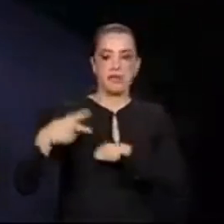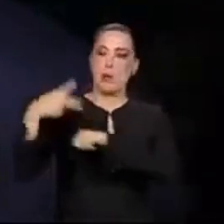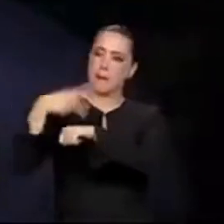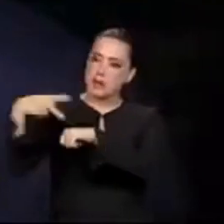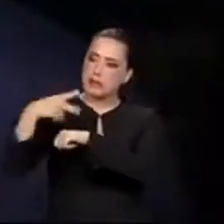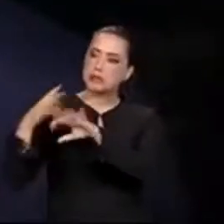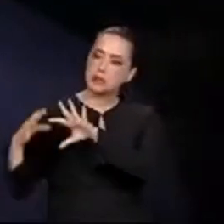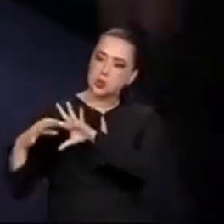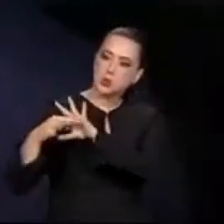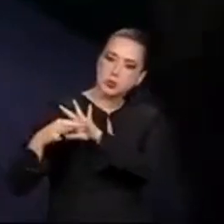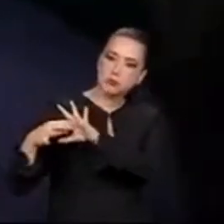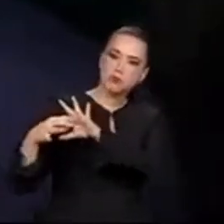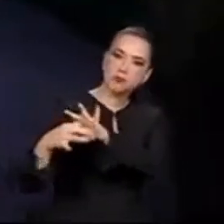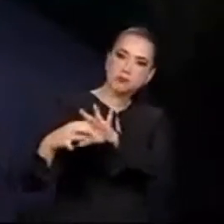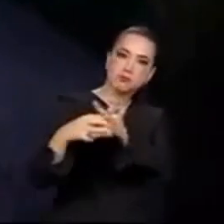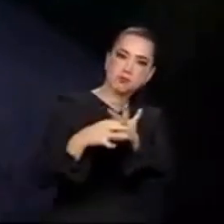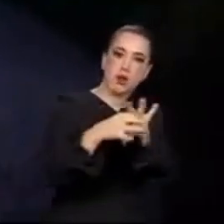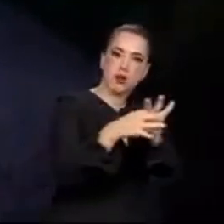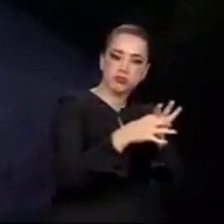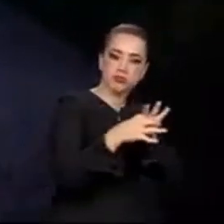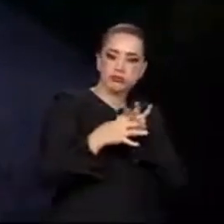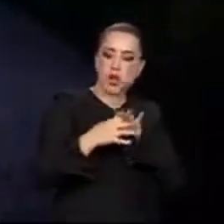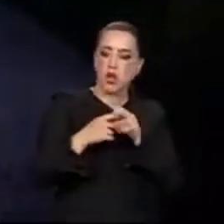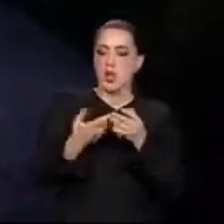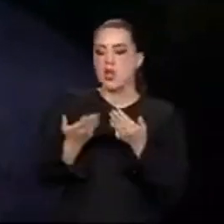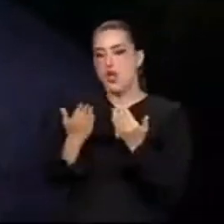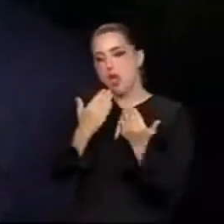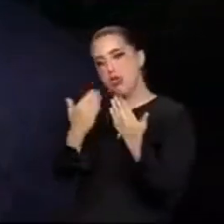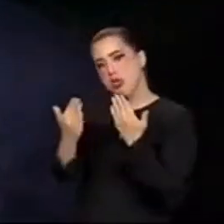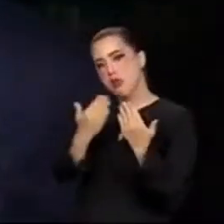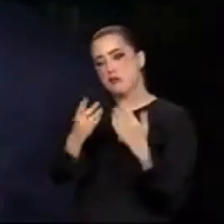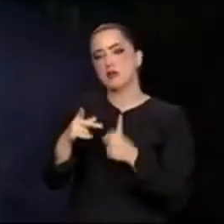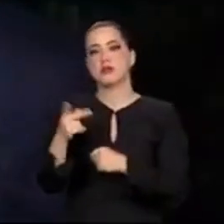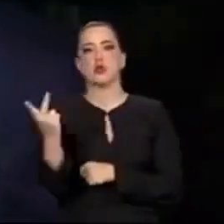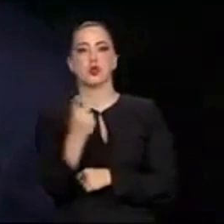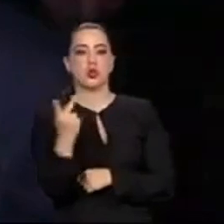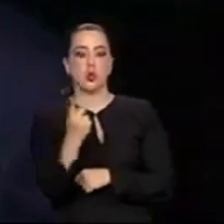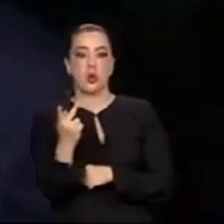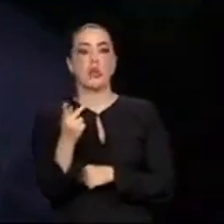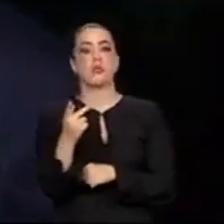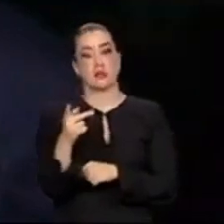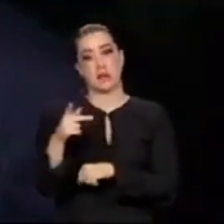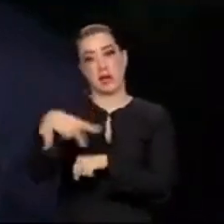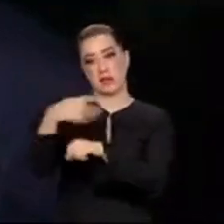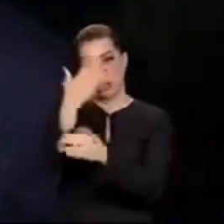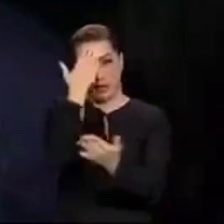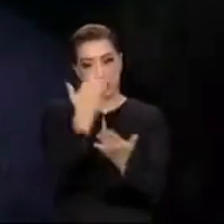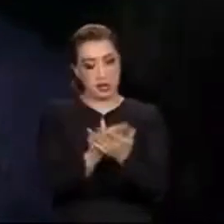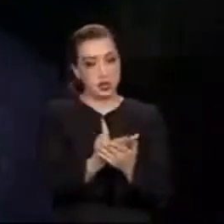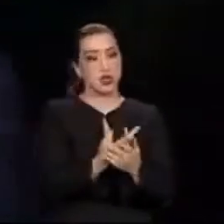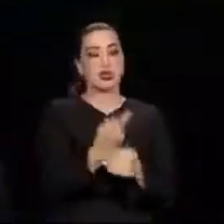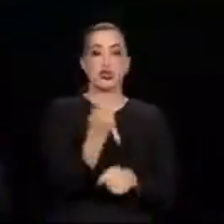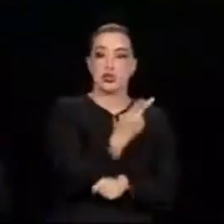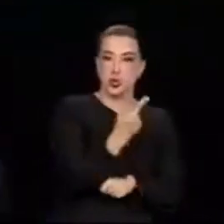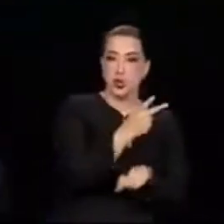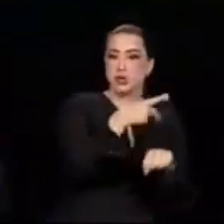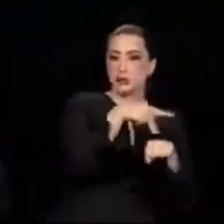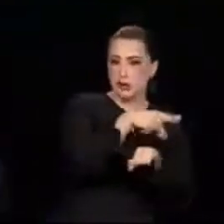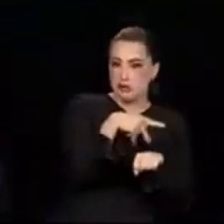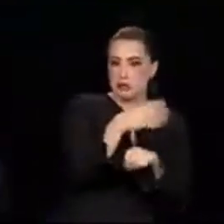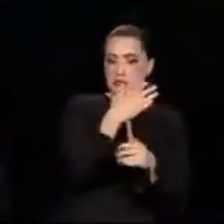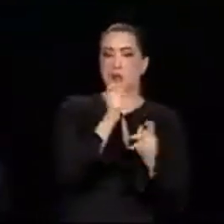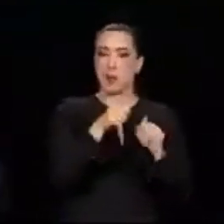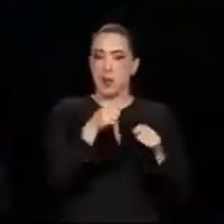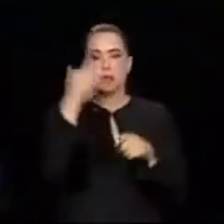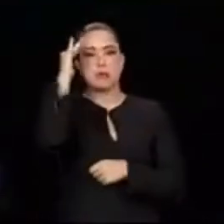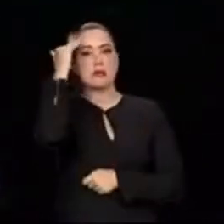construir um grupo de negociadores que os dois lados acreditam e que os Dourado possam compreender